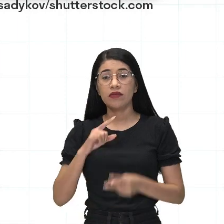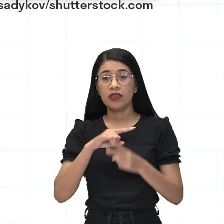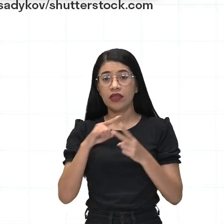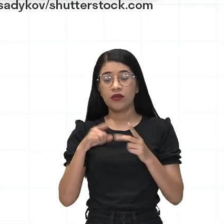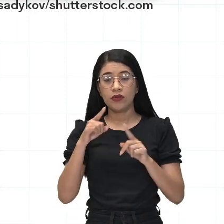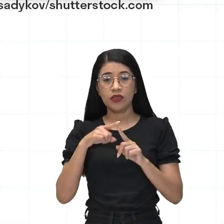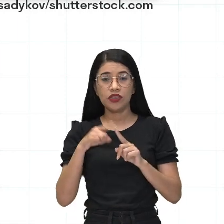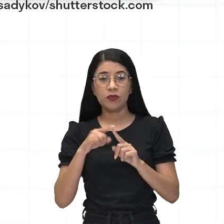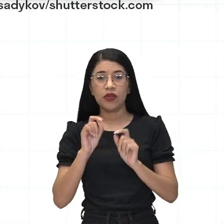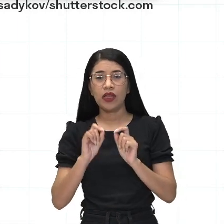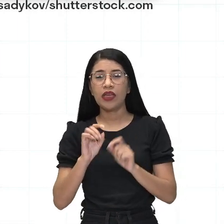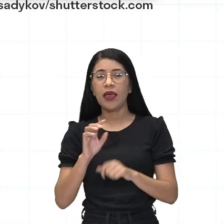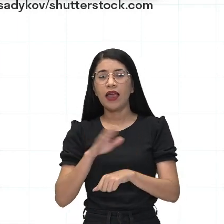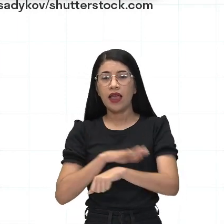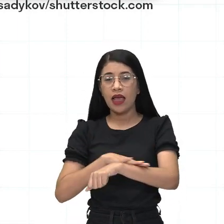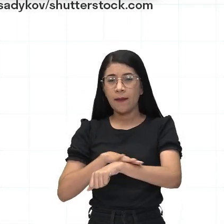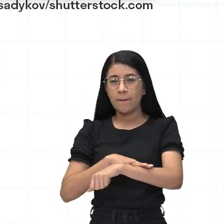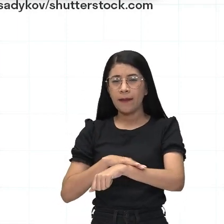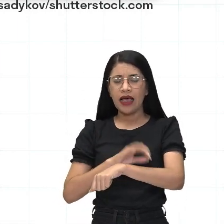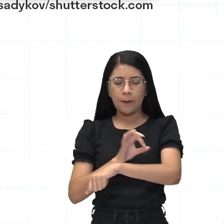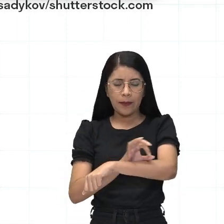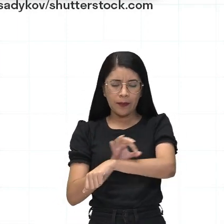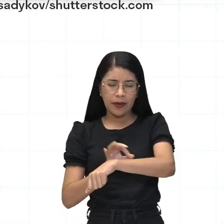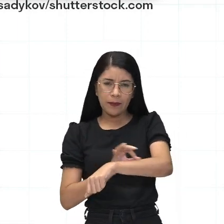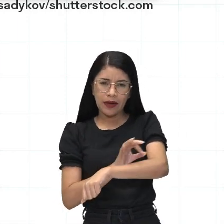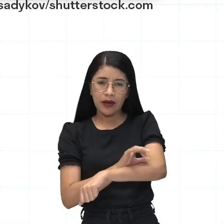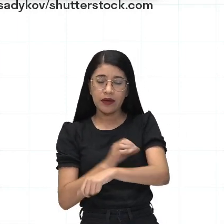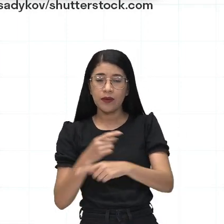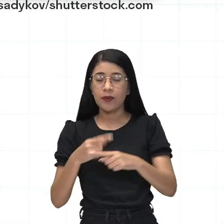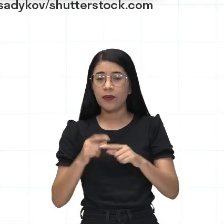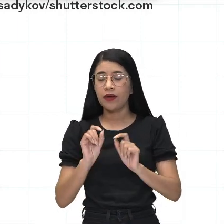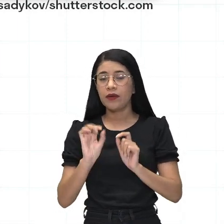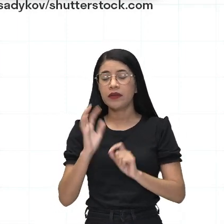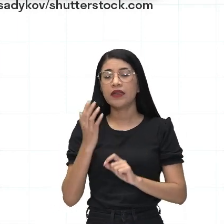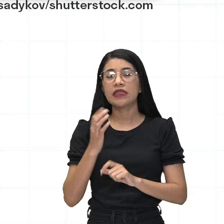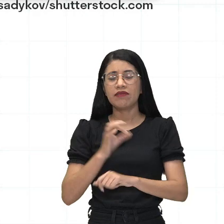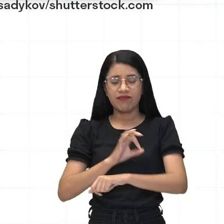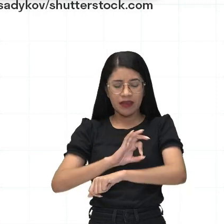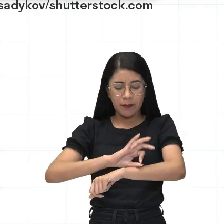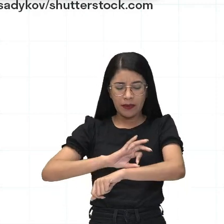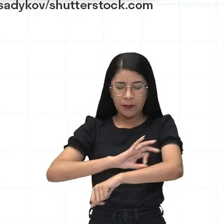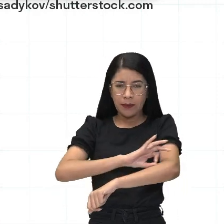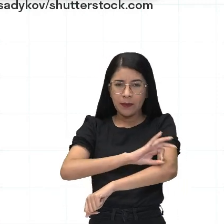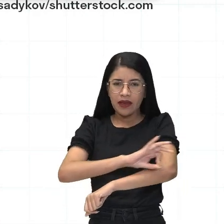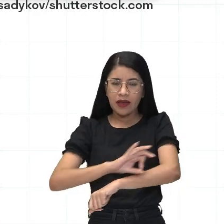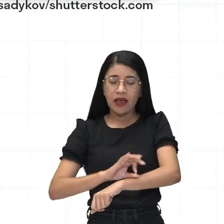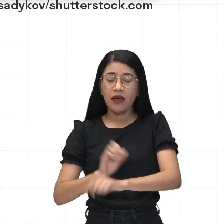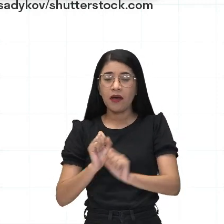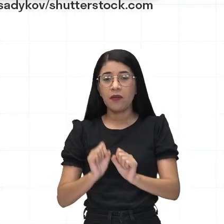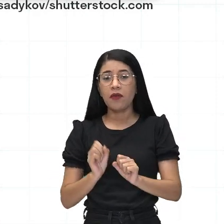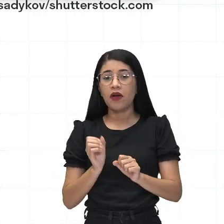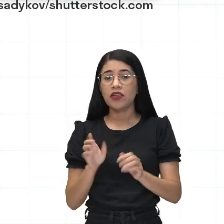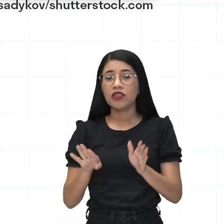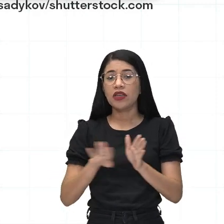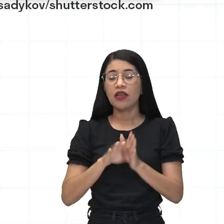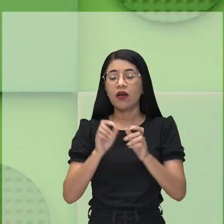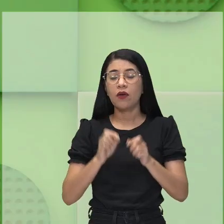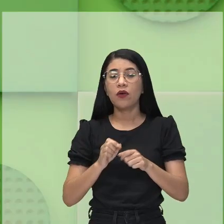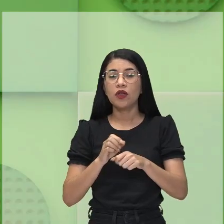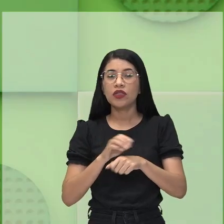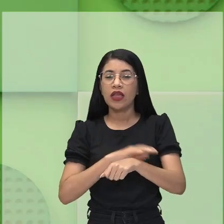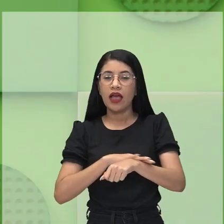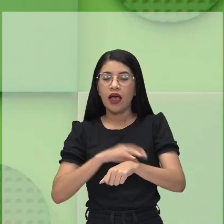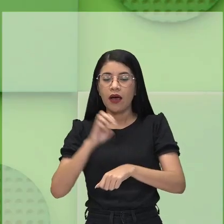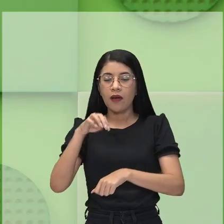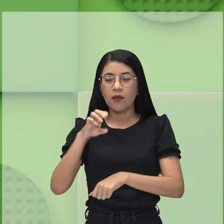na pele e por conta dessas feridas, que são feridas que podem alcançar a mucosa,